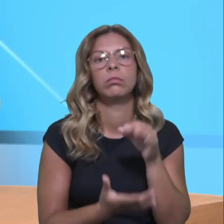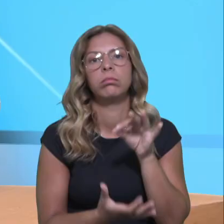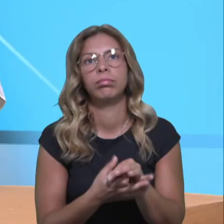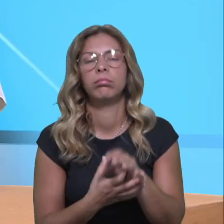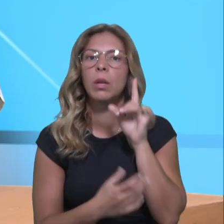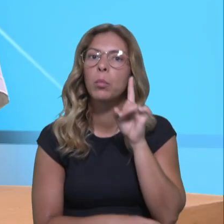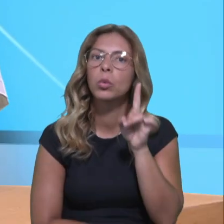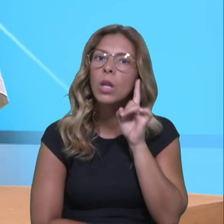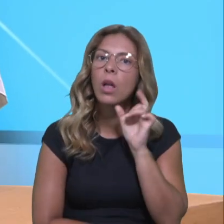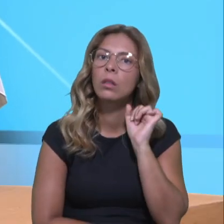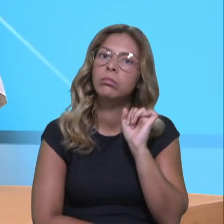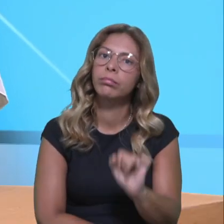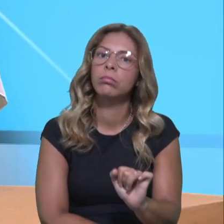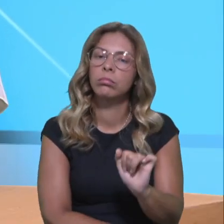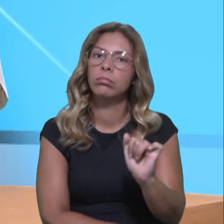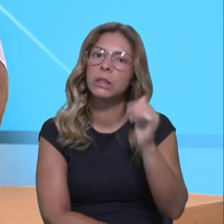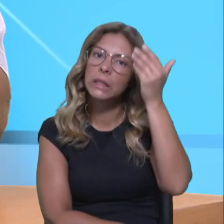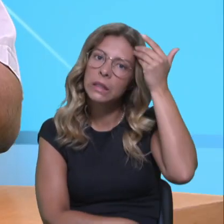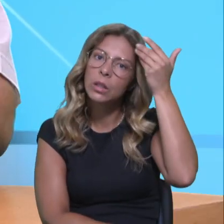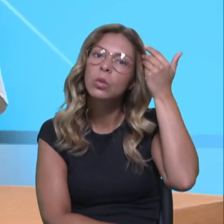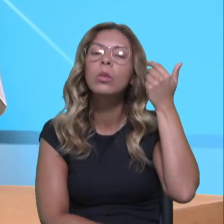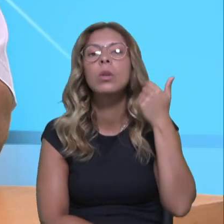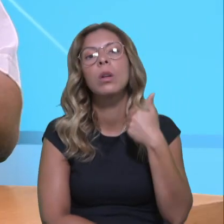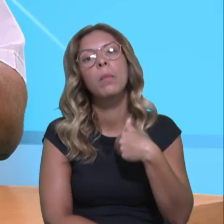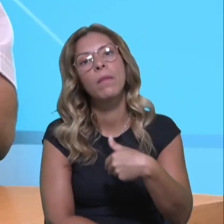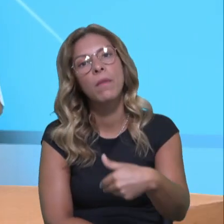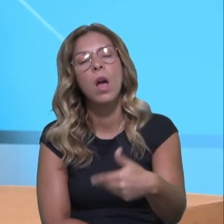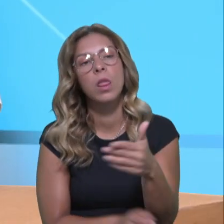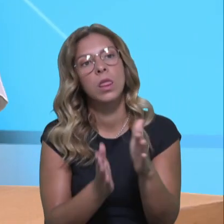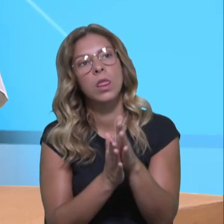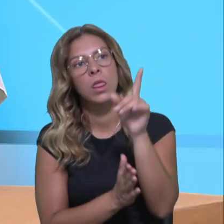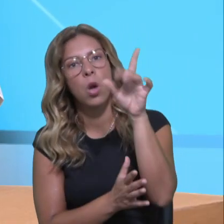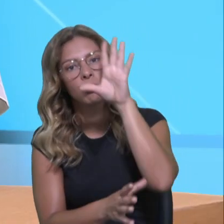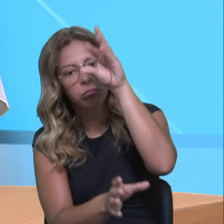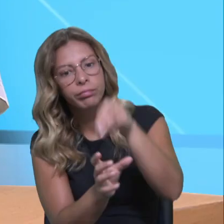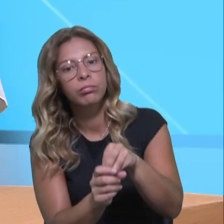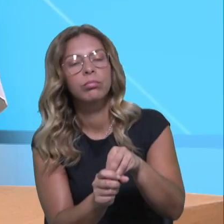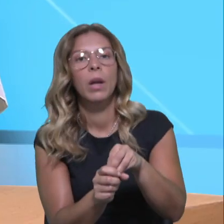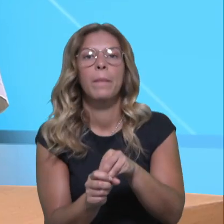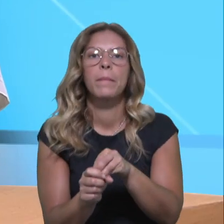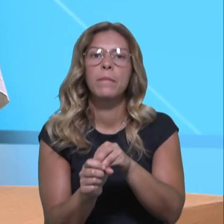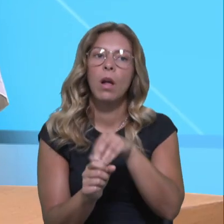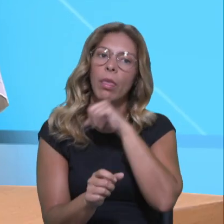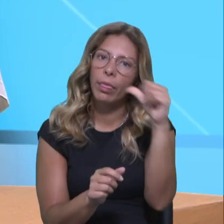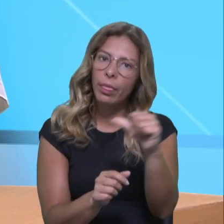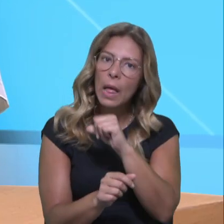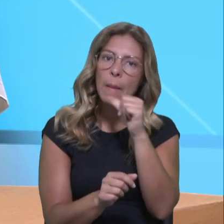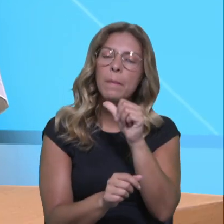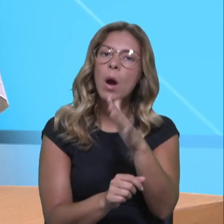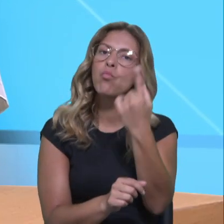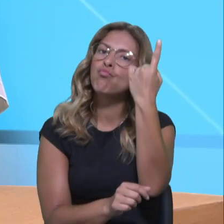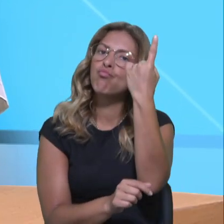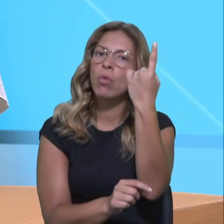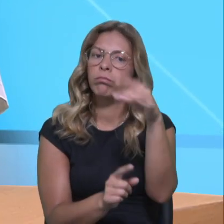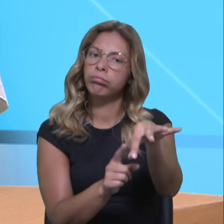do idoso na história, como Deus de facto vai intervindo, e nós conhecemos muitos desses relatos, mas há um aspecto